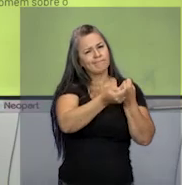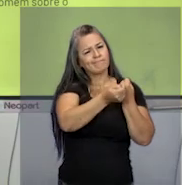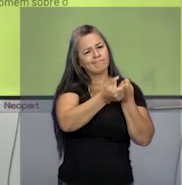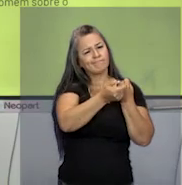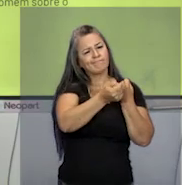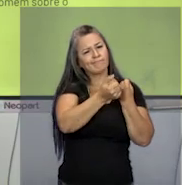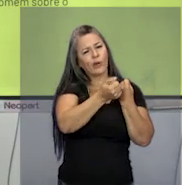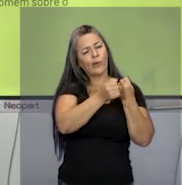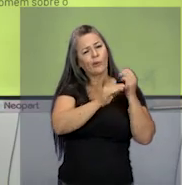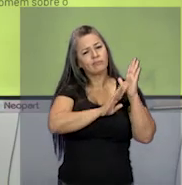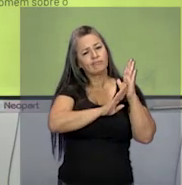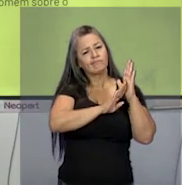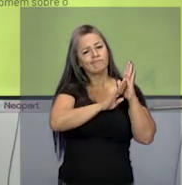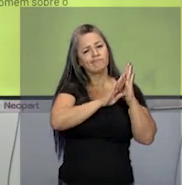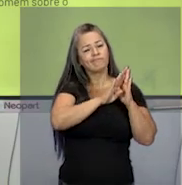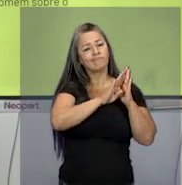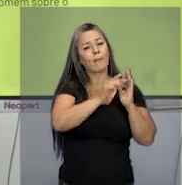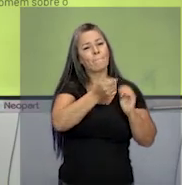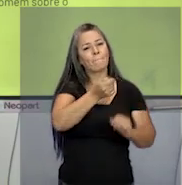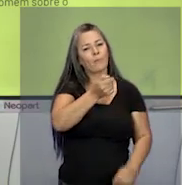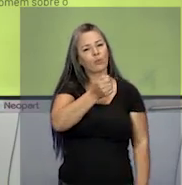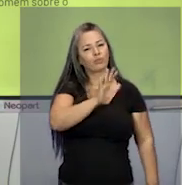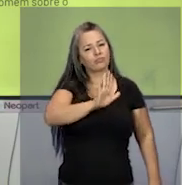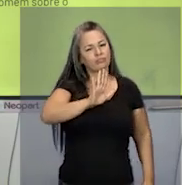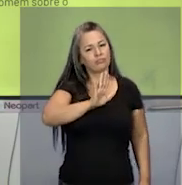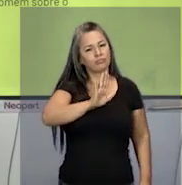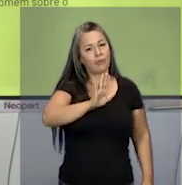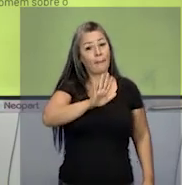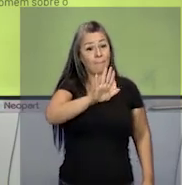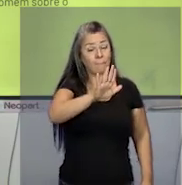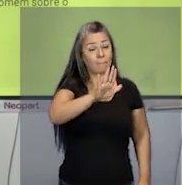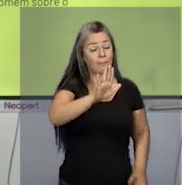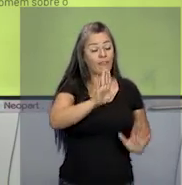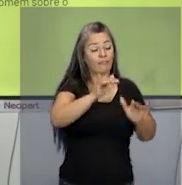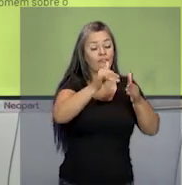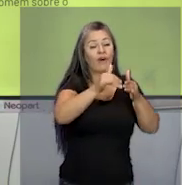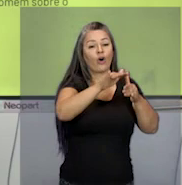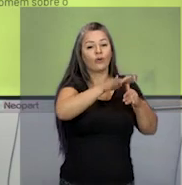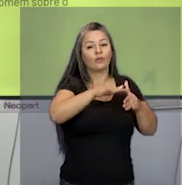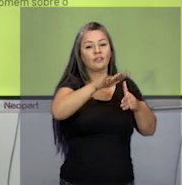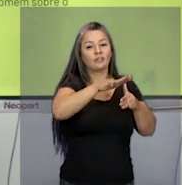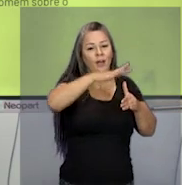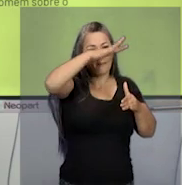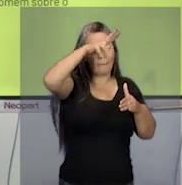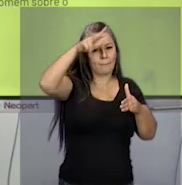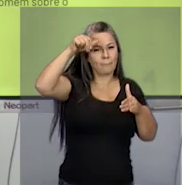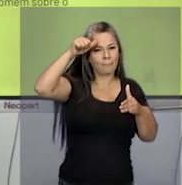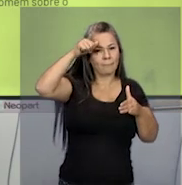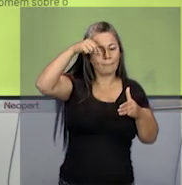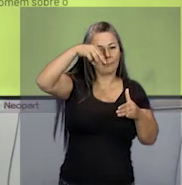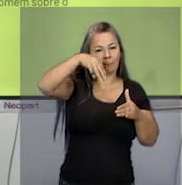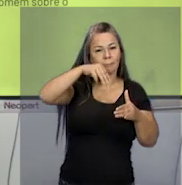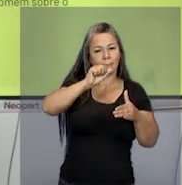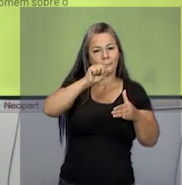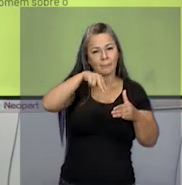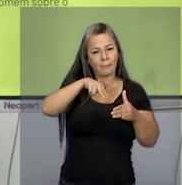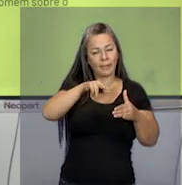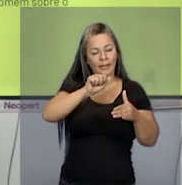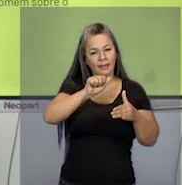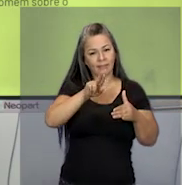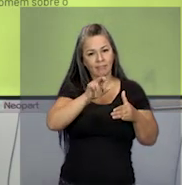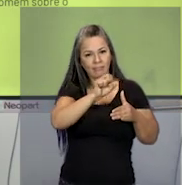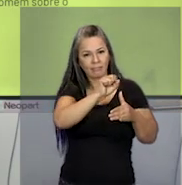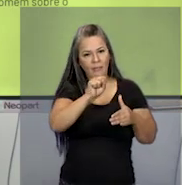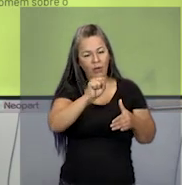né? Mas se destaca ali principalmente para Manaus, que é capital do estado do Amazonas, que você tem ali, né,